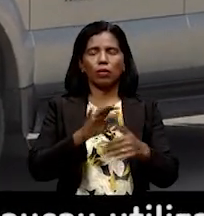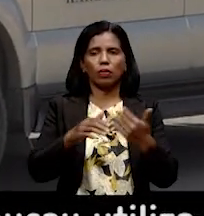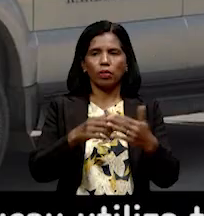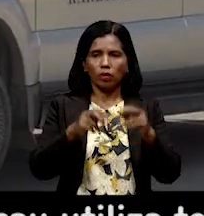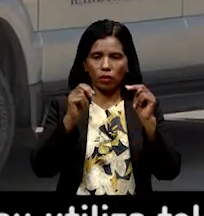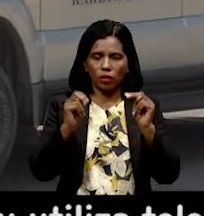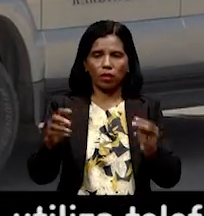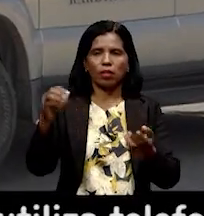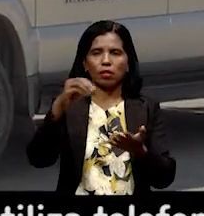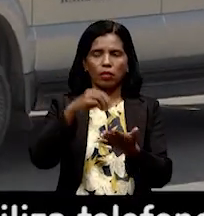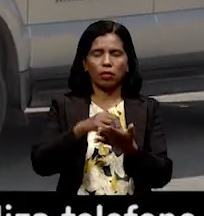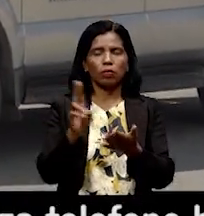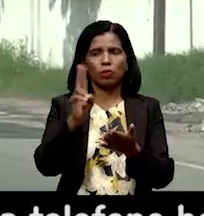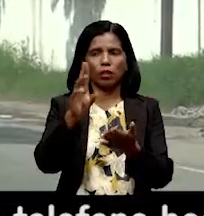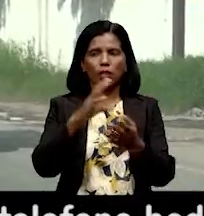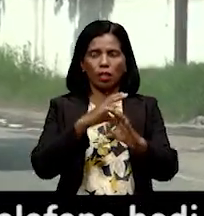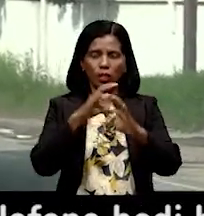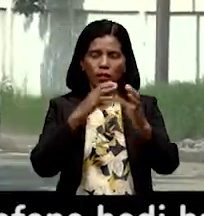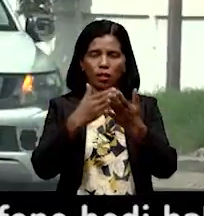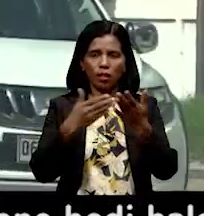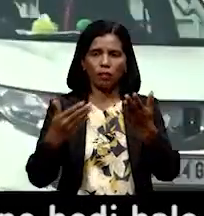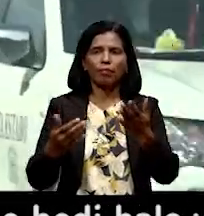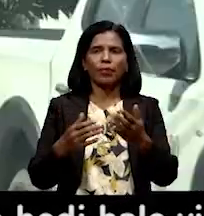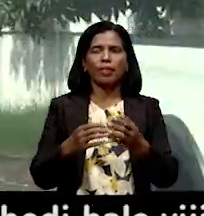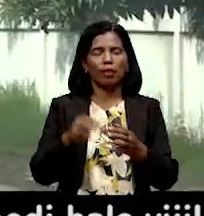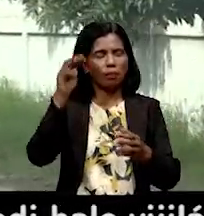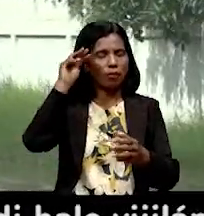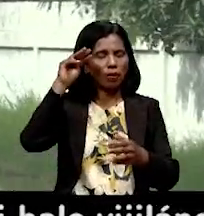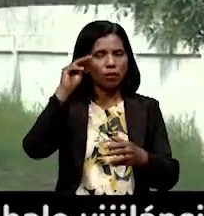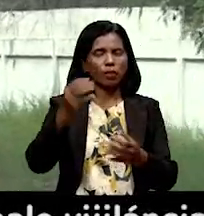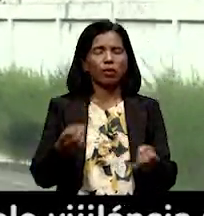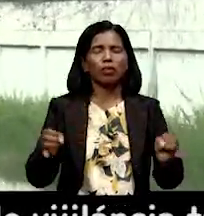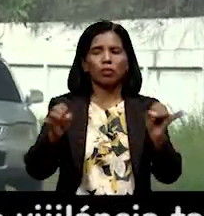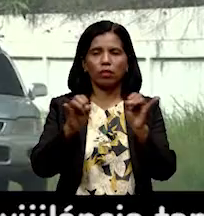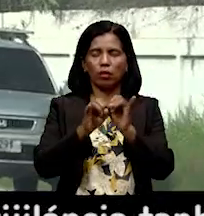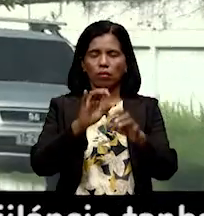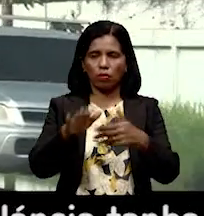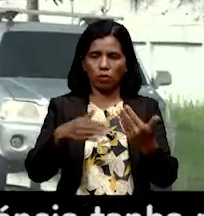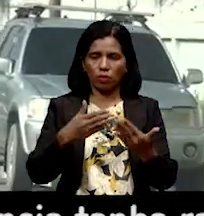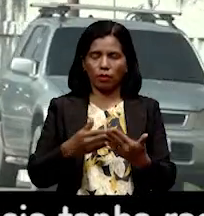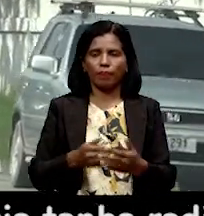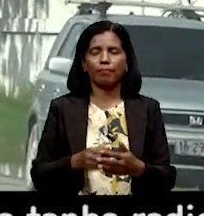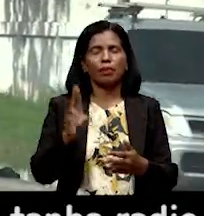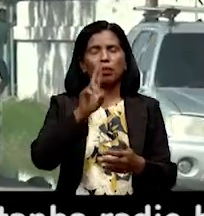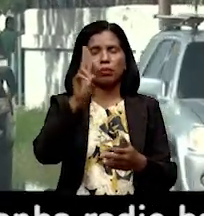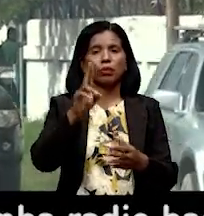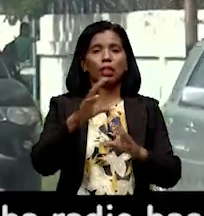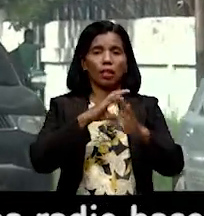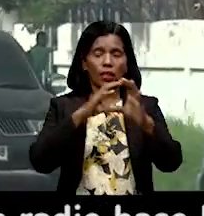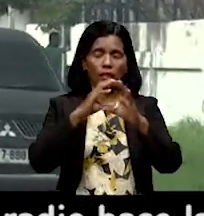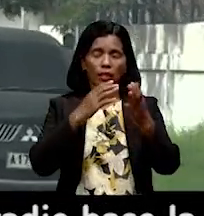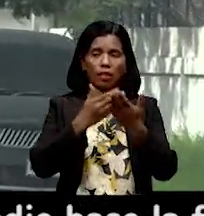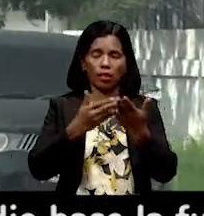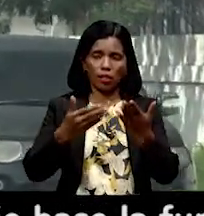estaciona veículo estado hotu iha resinto ministério no instituição autônomo estado. Utilização veículo estado tem